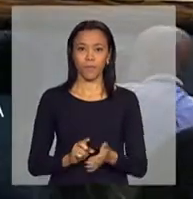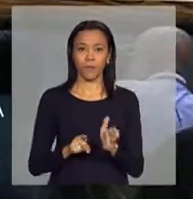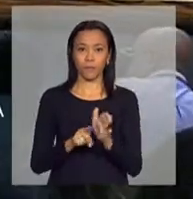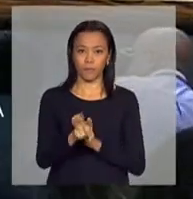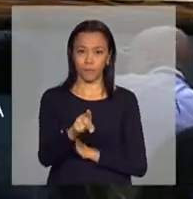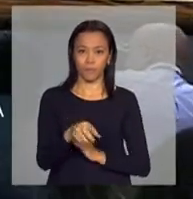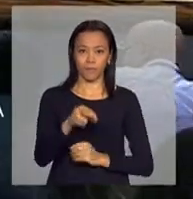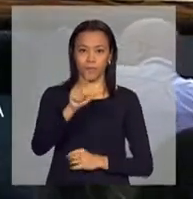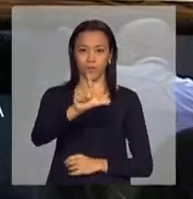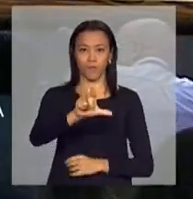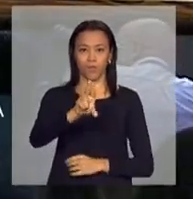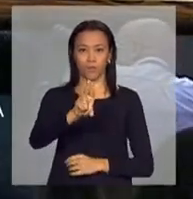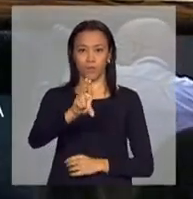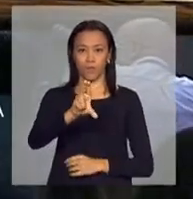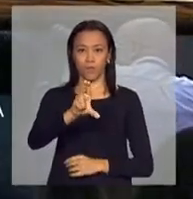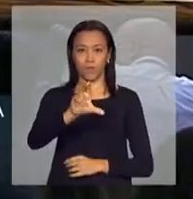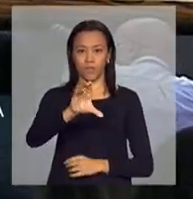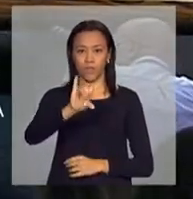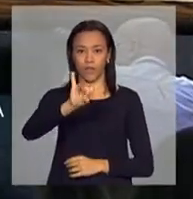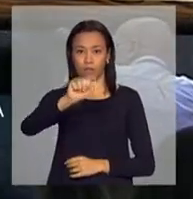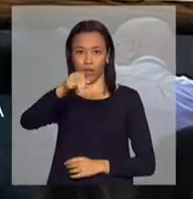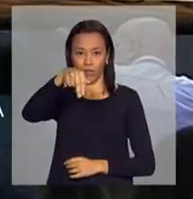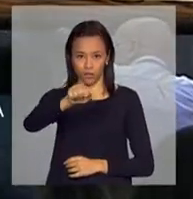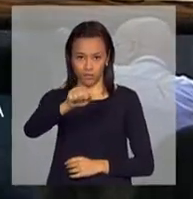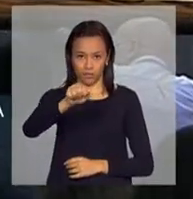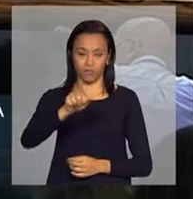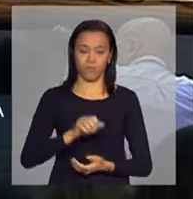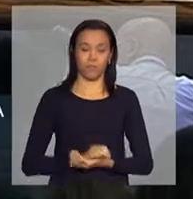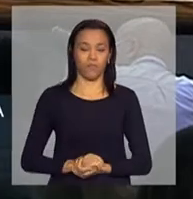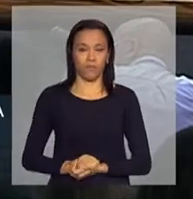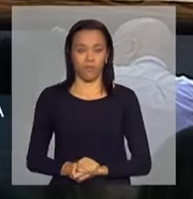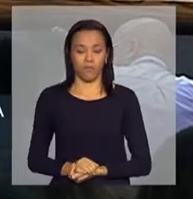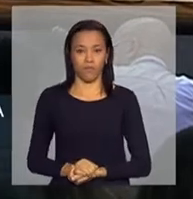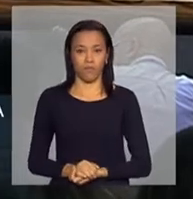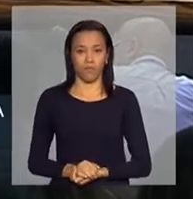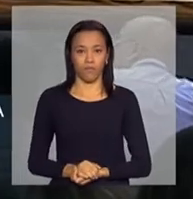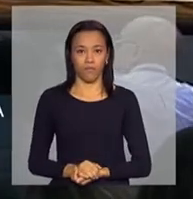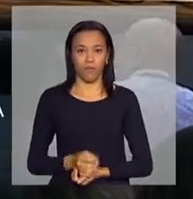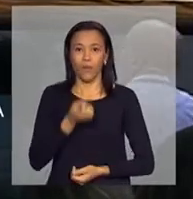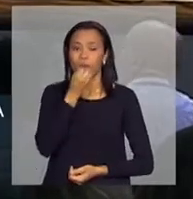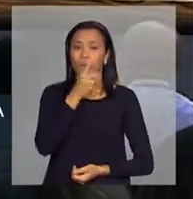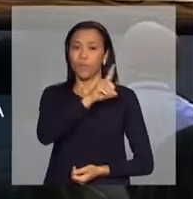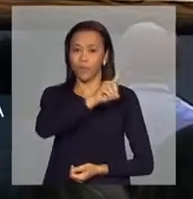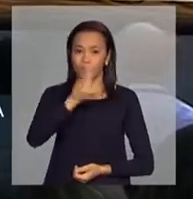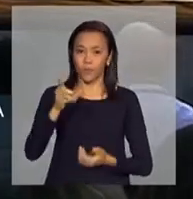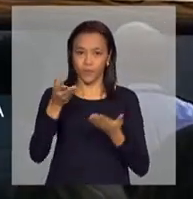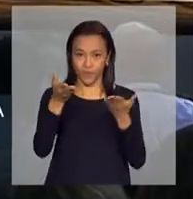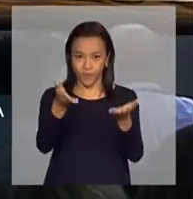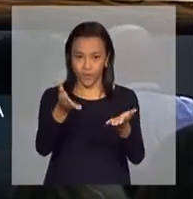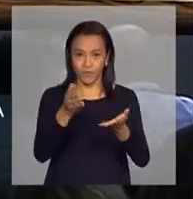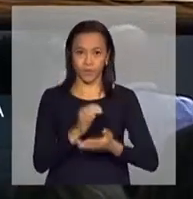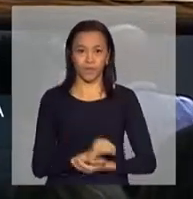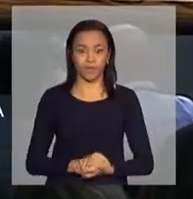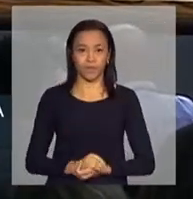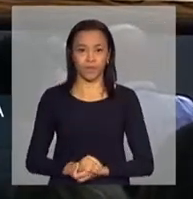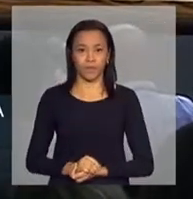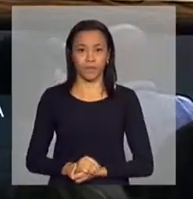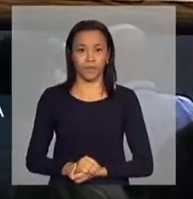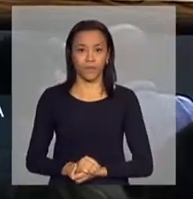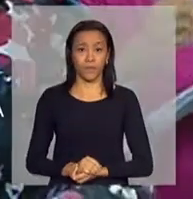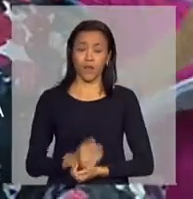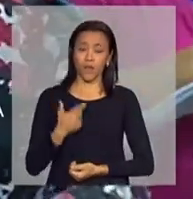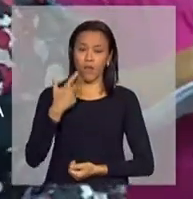Luciana Otoni Oi Talita Bom dia Ministro é por favor